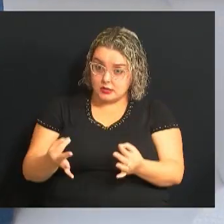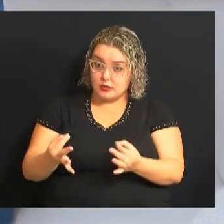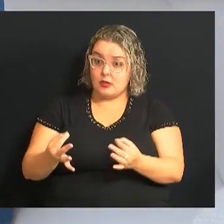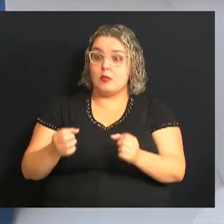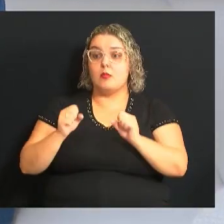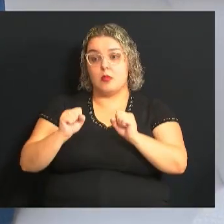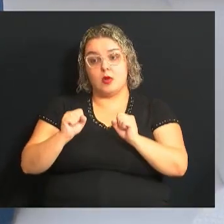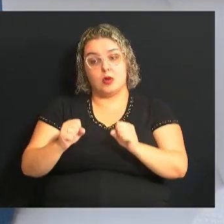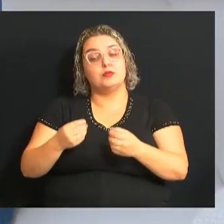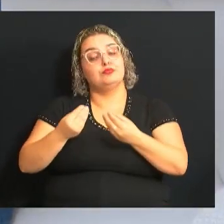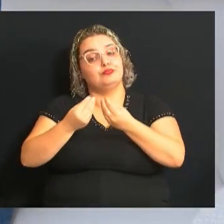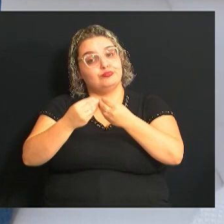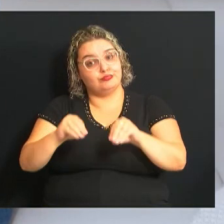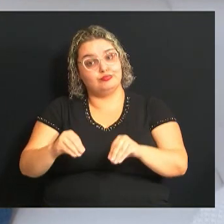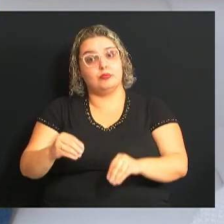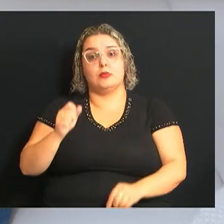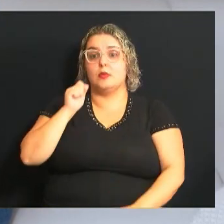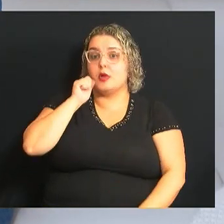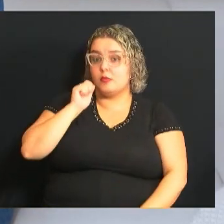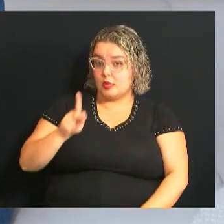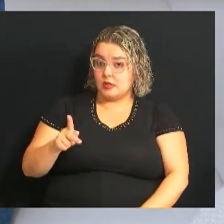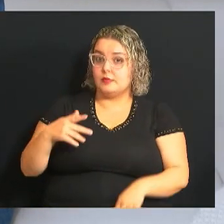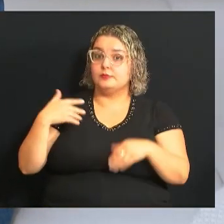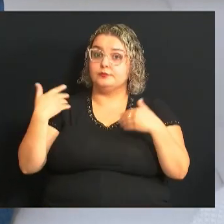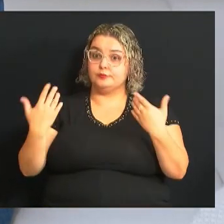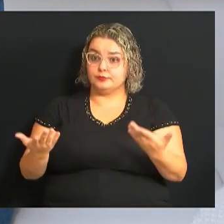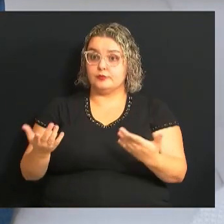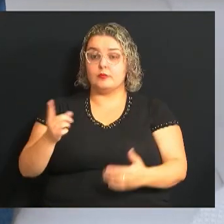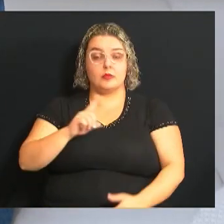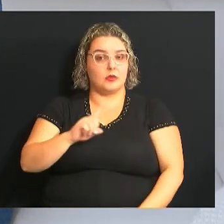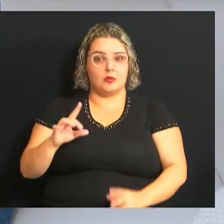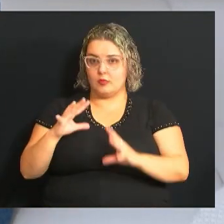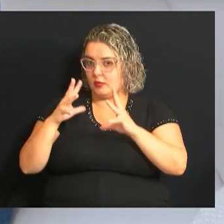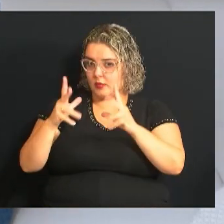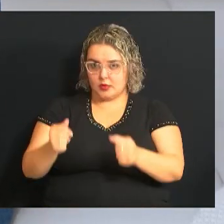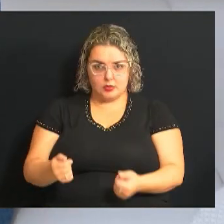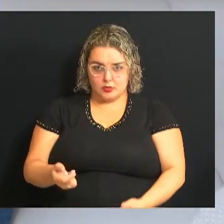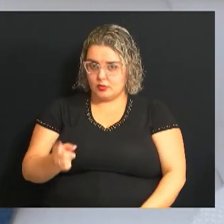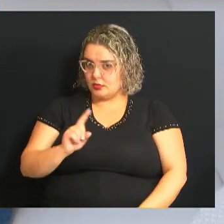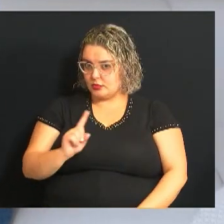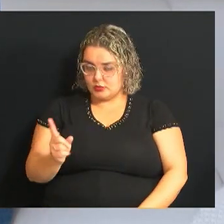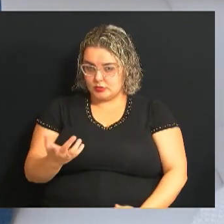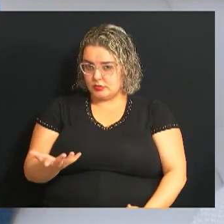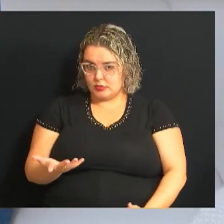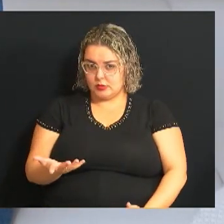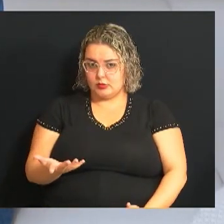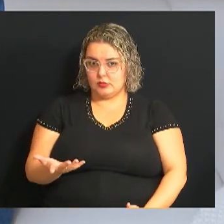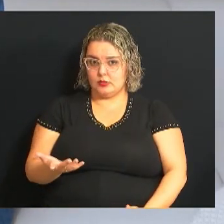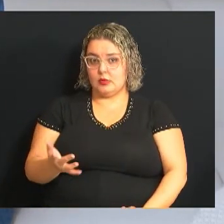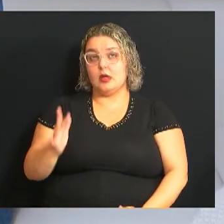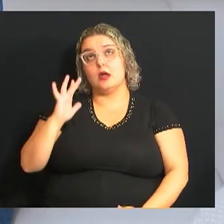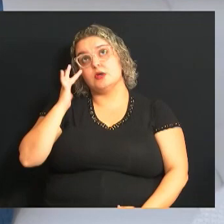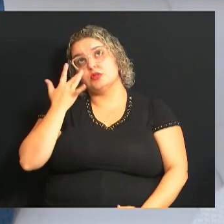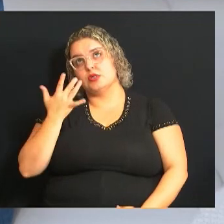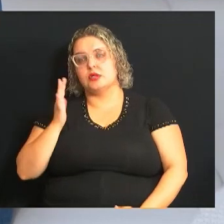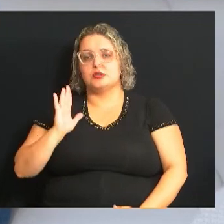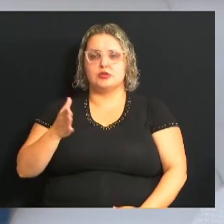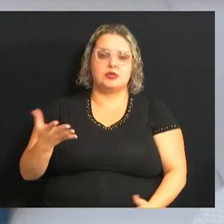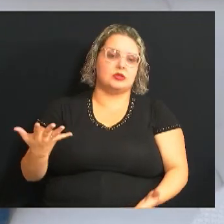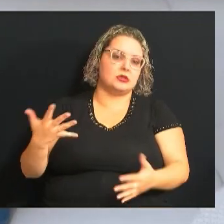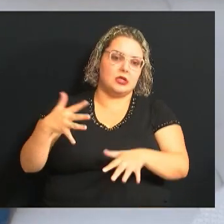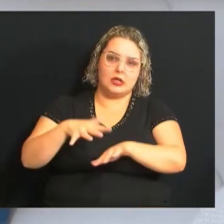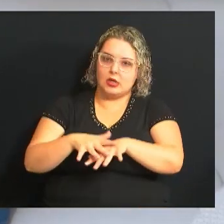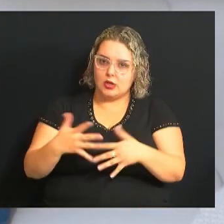que é um prejuízo aí para o aposentado. Então, não é para todo mundo. Não já achar que já está incluso, já vai ter